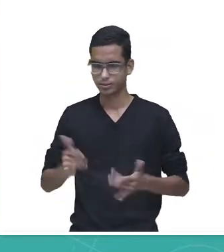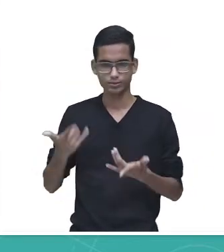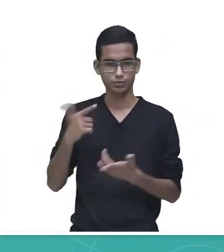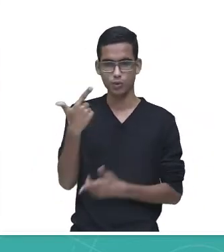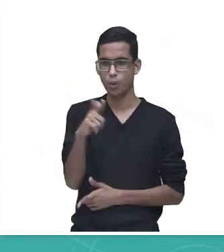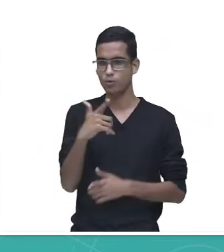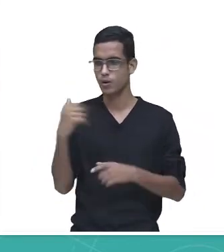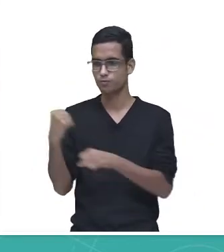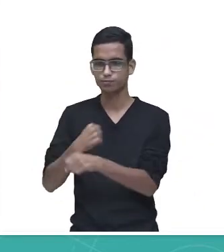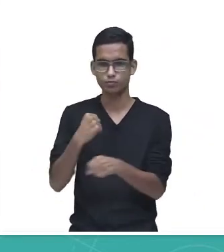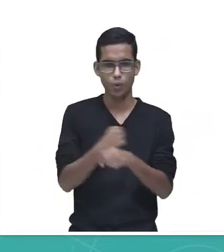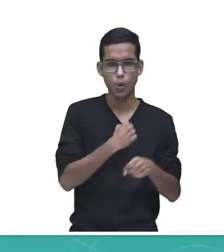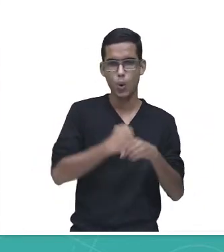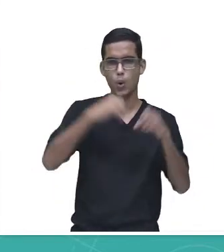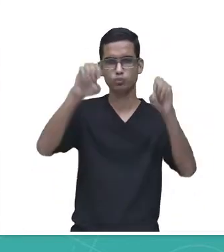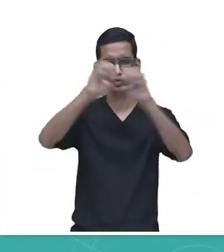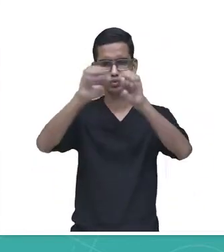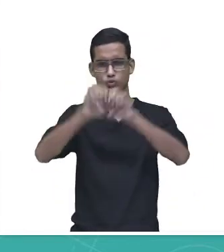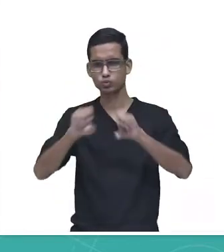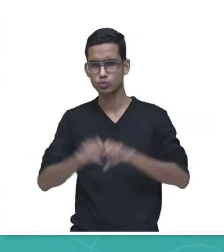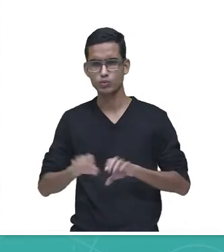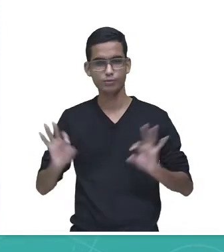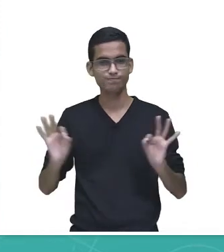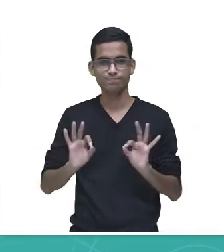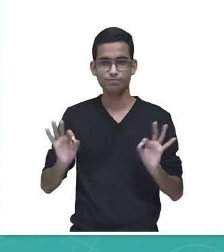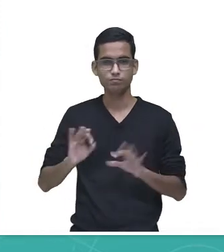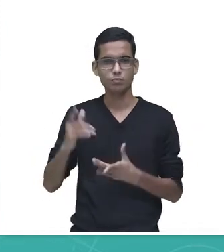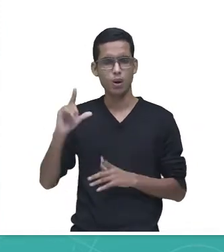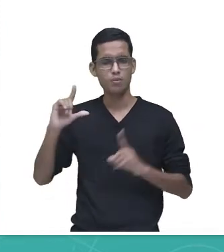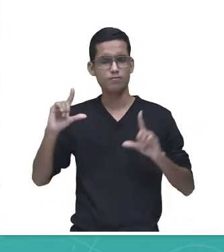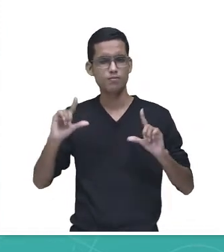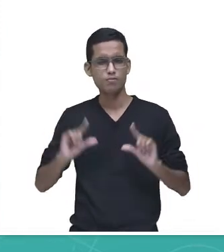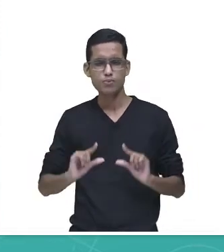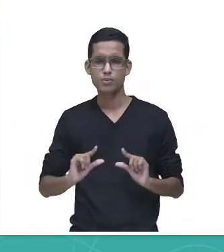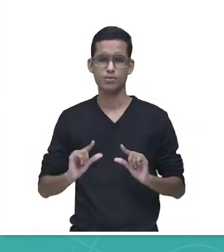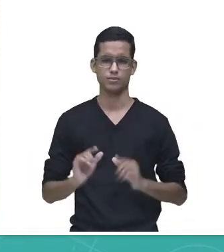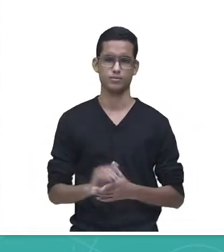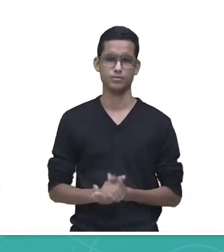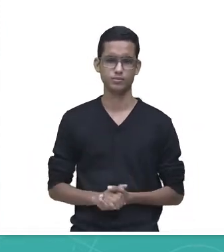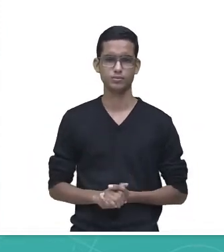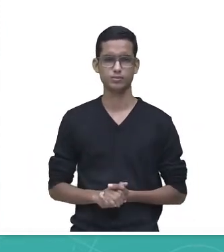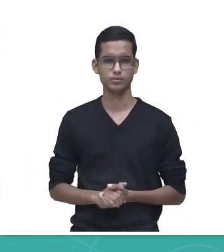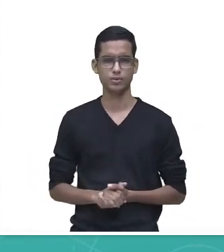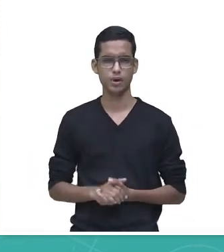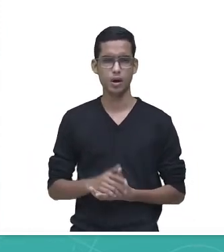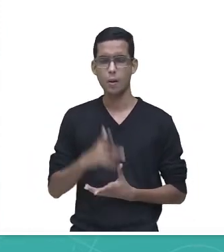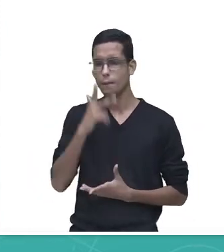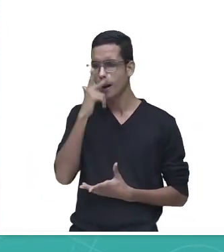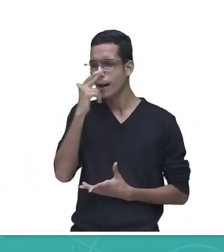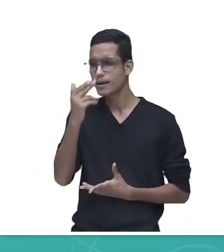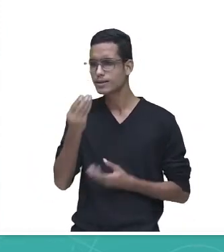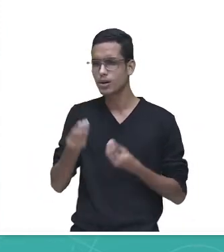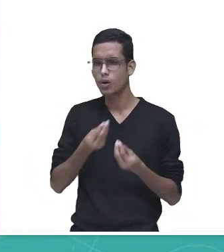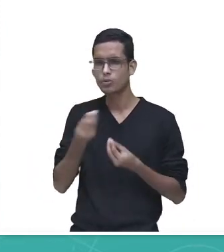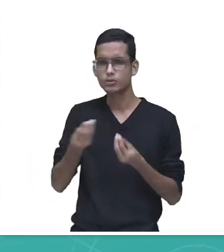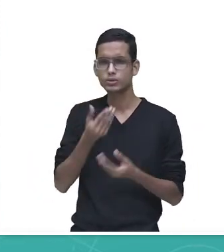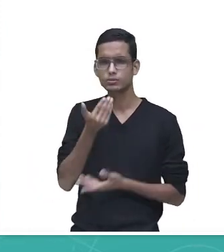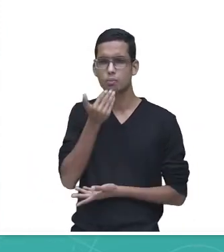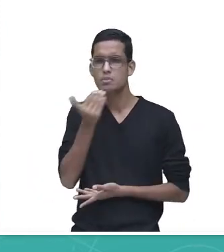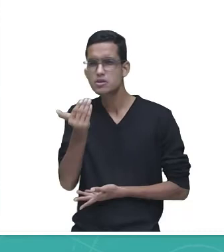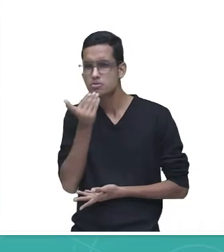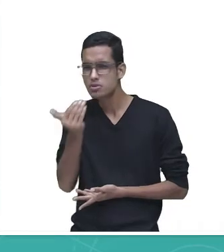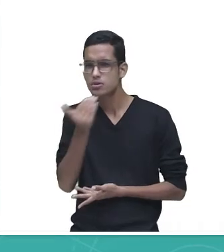na verdade, não deveria ser nem algo dizendo assim, um favor do Estado oferecer. Não,